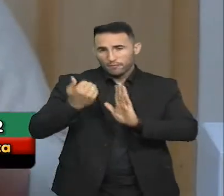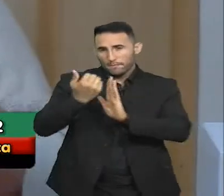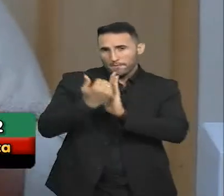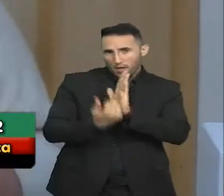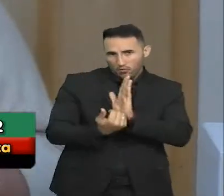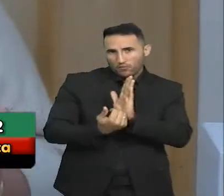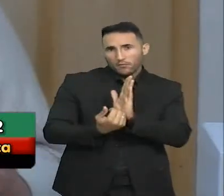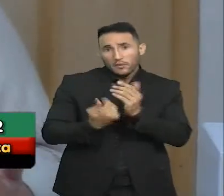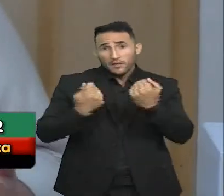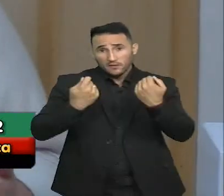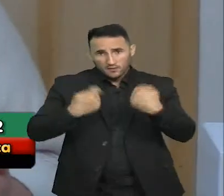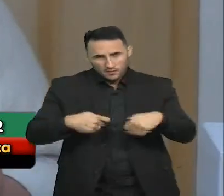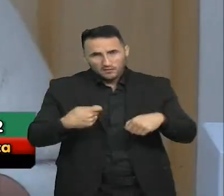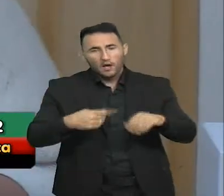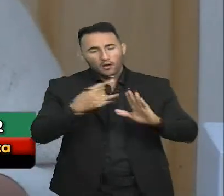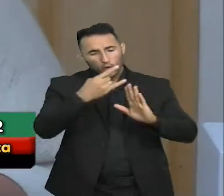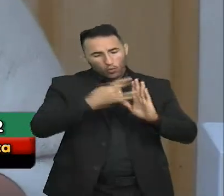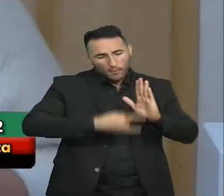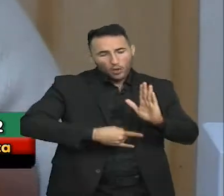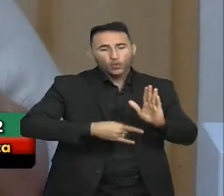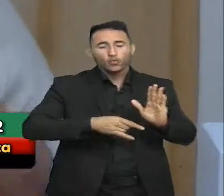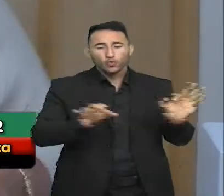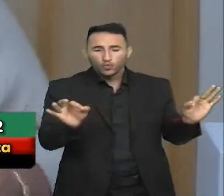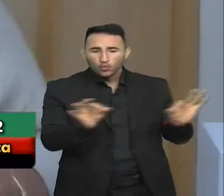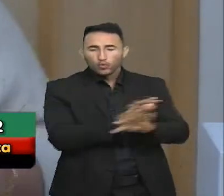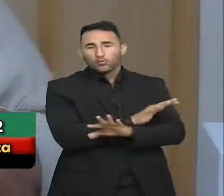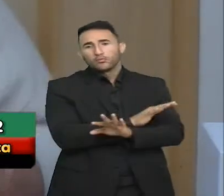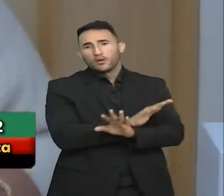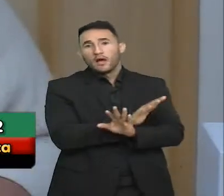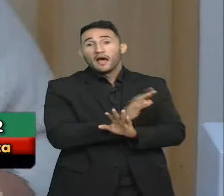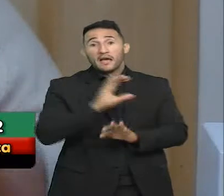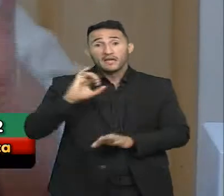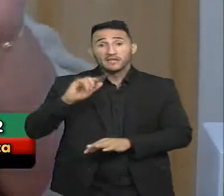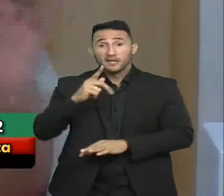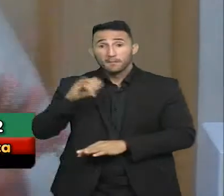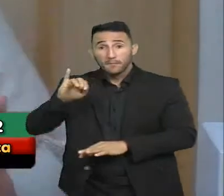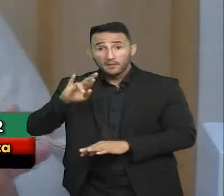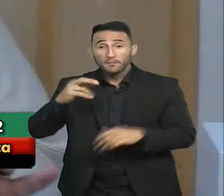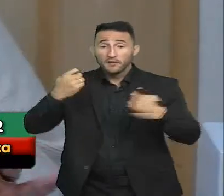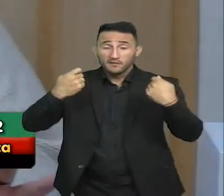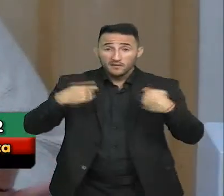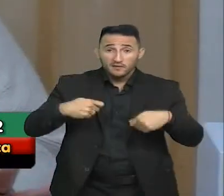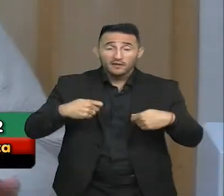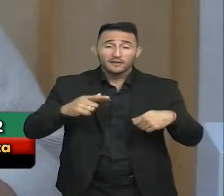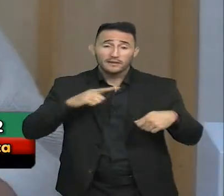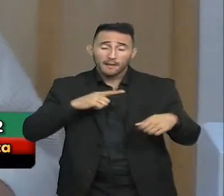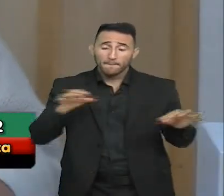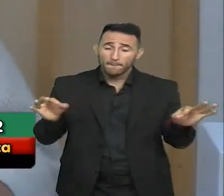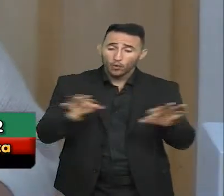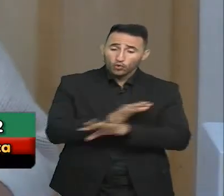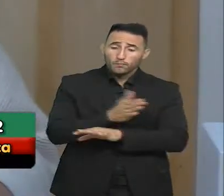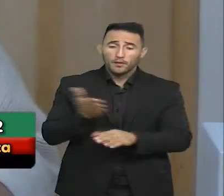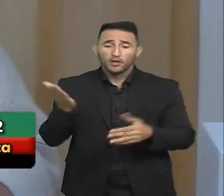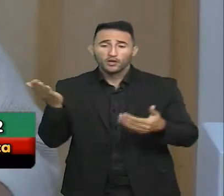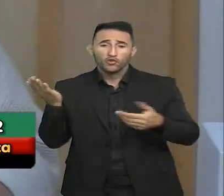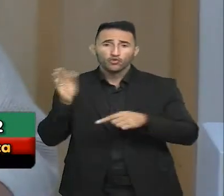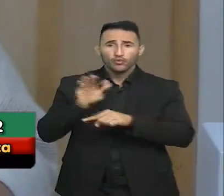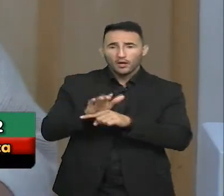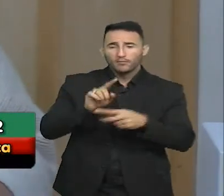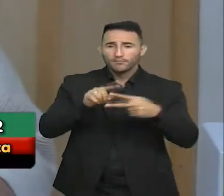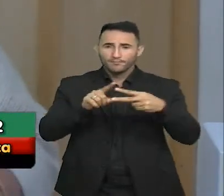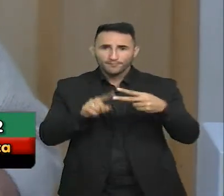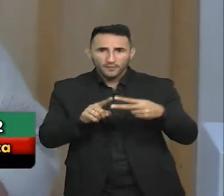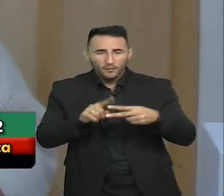templo, a gente precisa dessa regularização. E a CEPIR tem que estar aqui para ajudar nos 2 casos. Então, é nisso que a gente tem trabalhado.